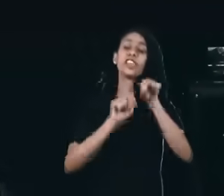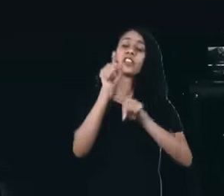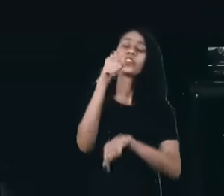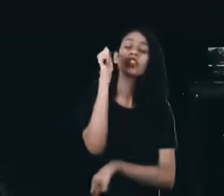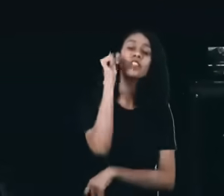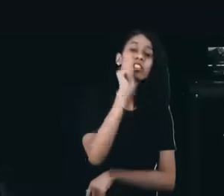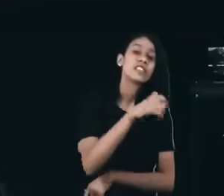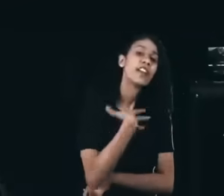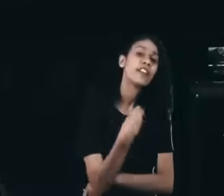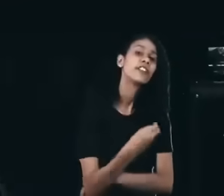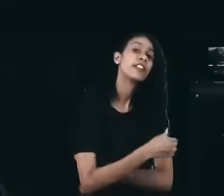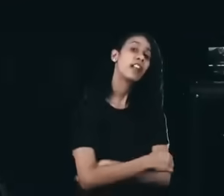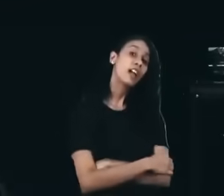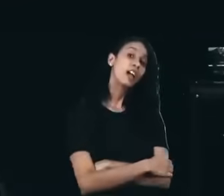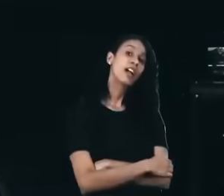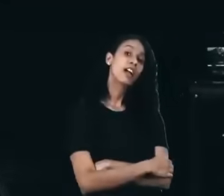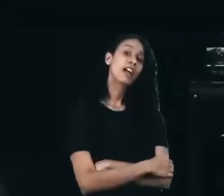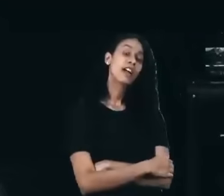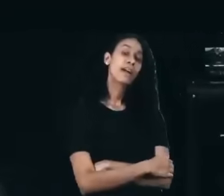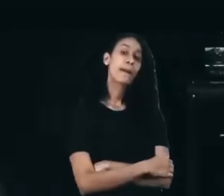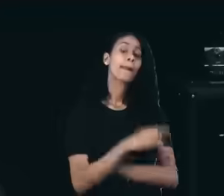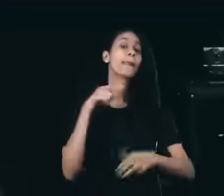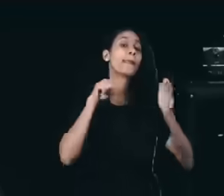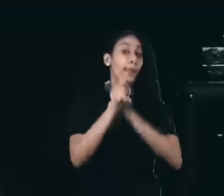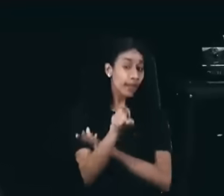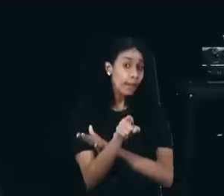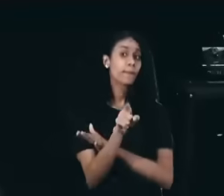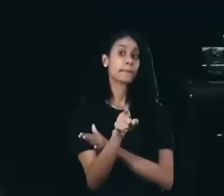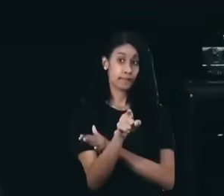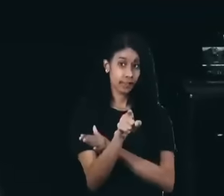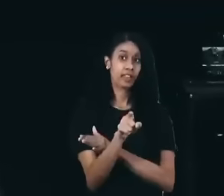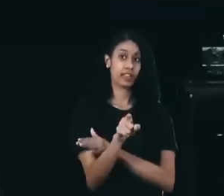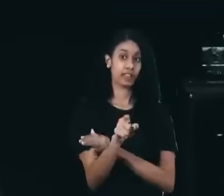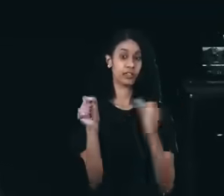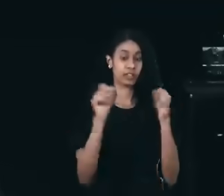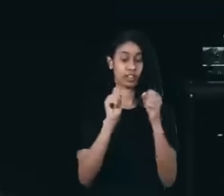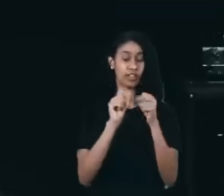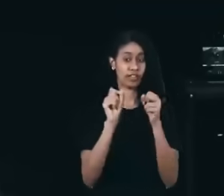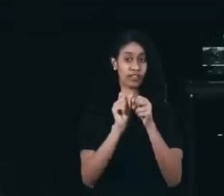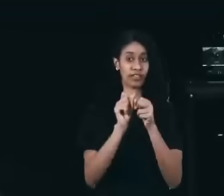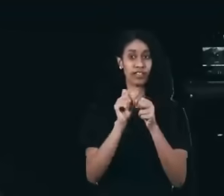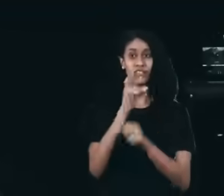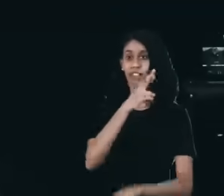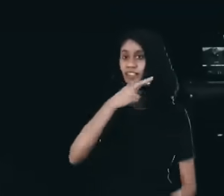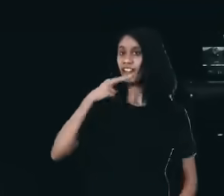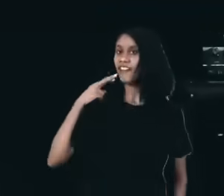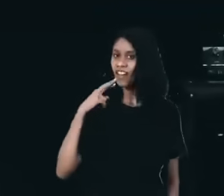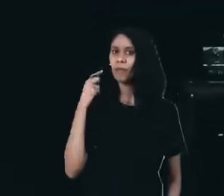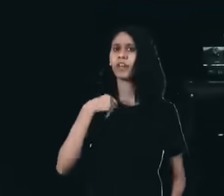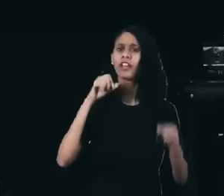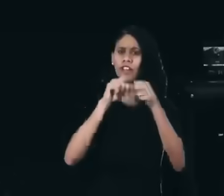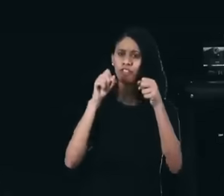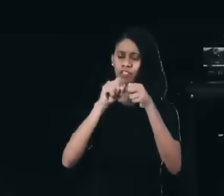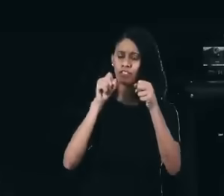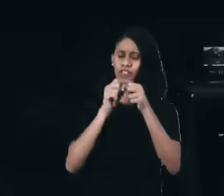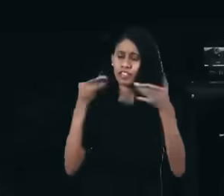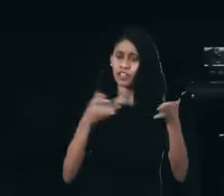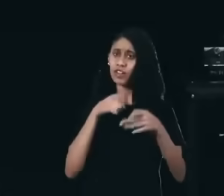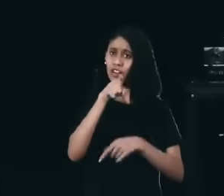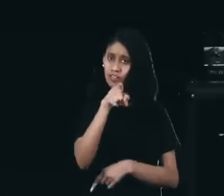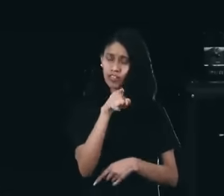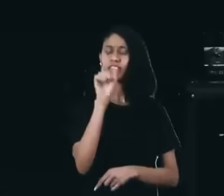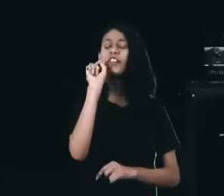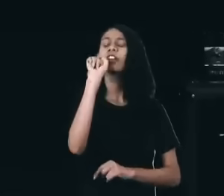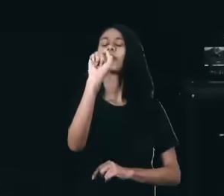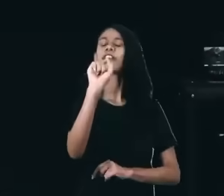filha? A pergunta que Eliezer fez a Rebeca, eu faço a você. De quem você